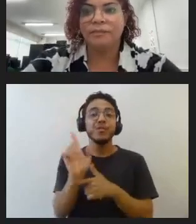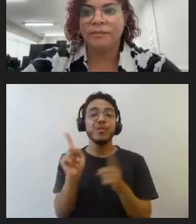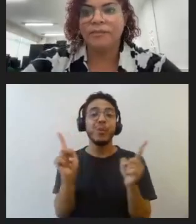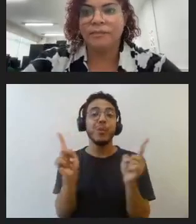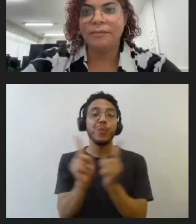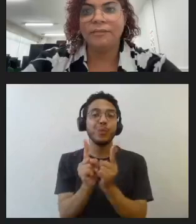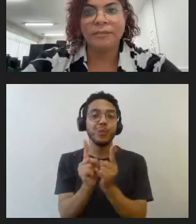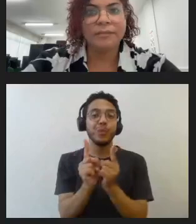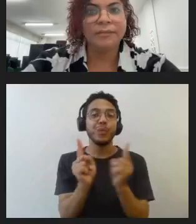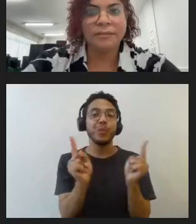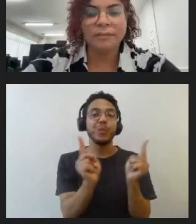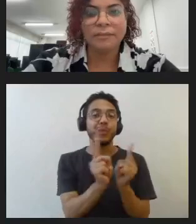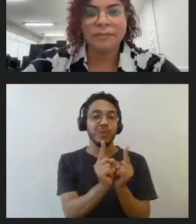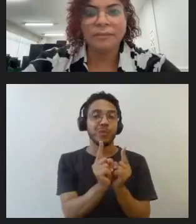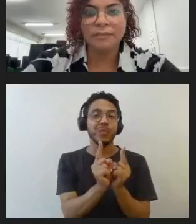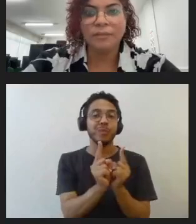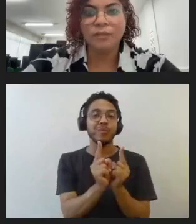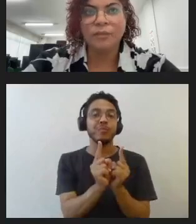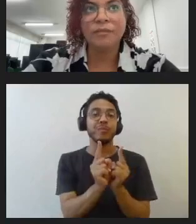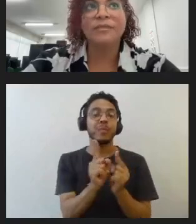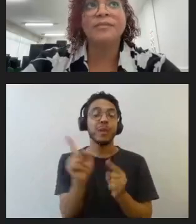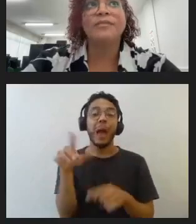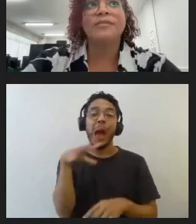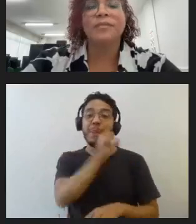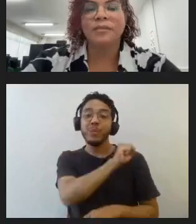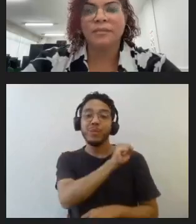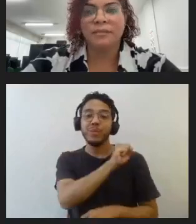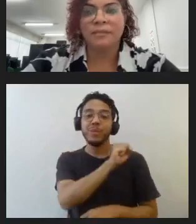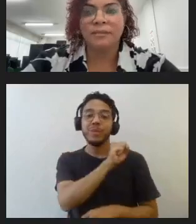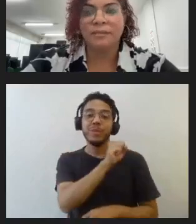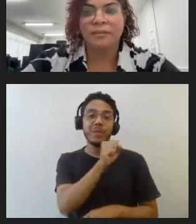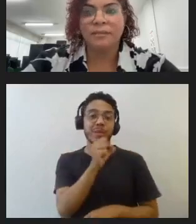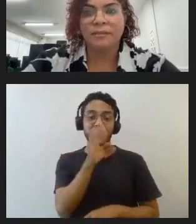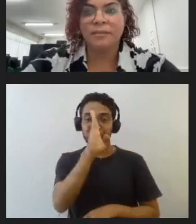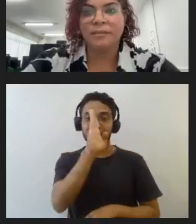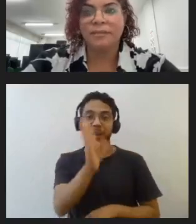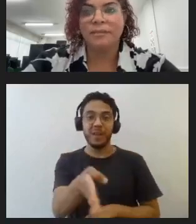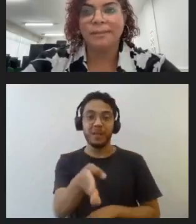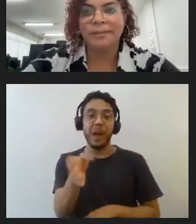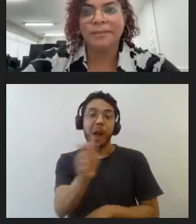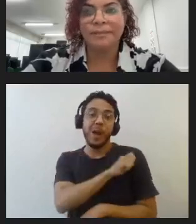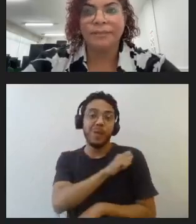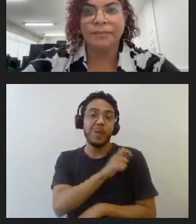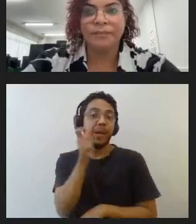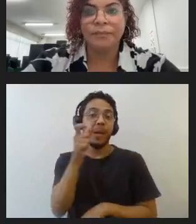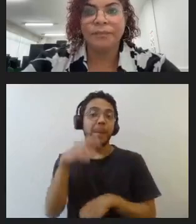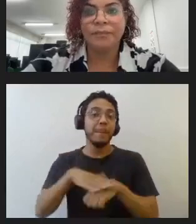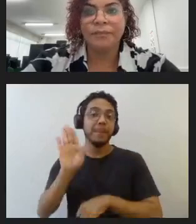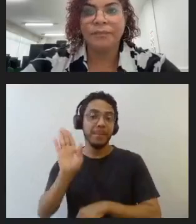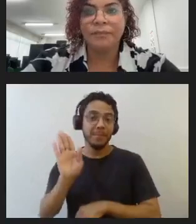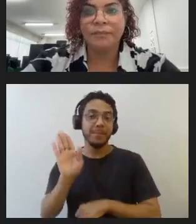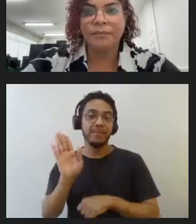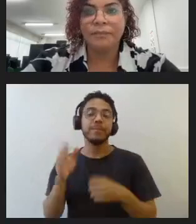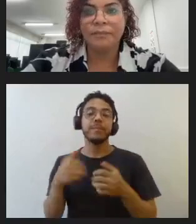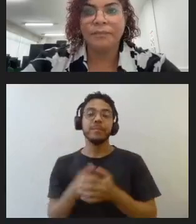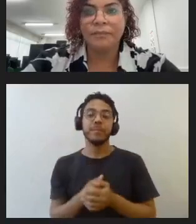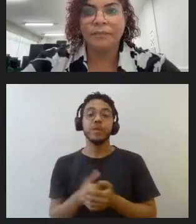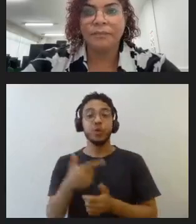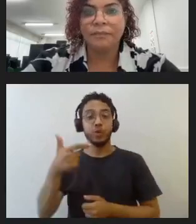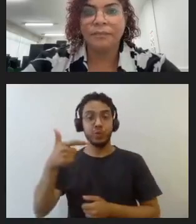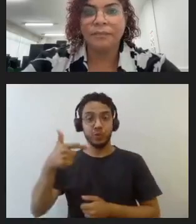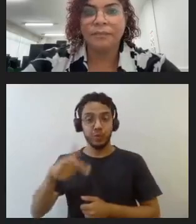São vídeos curtos que entregam conteúdos bem pontuais para os alunos. Então, assim, mais uma vez,